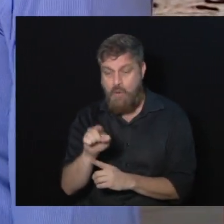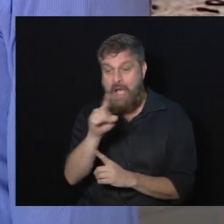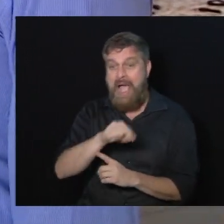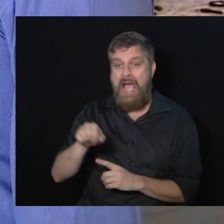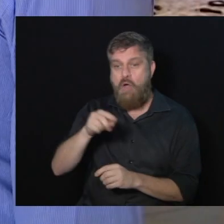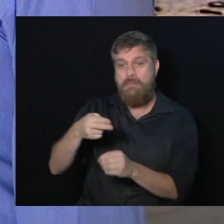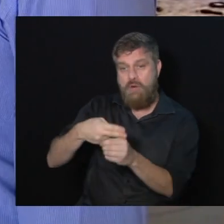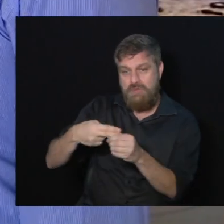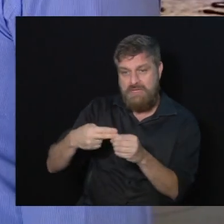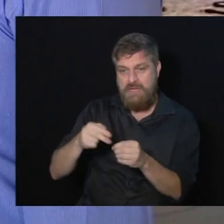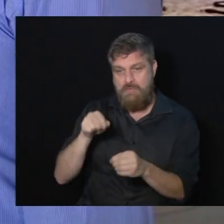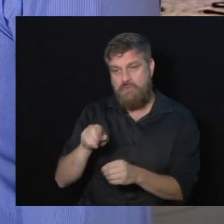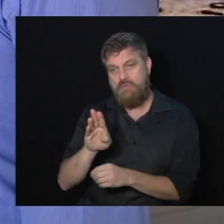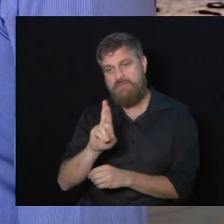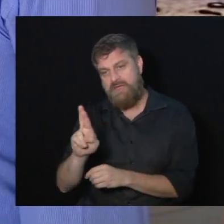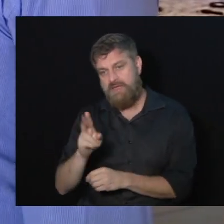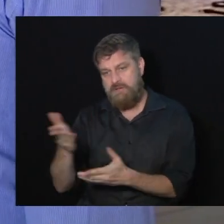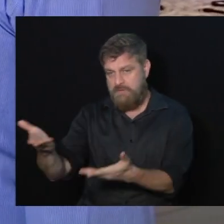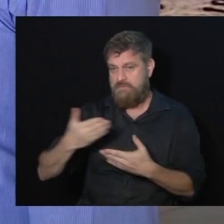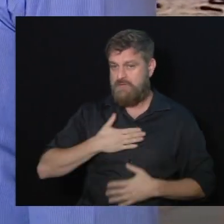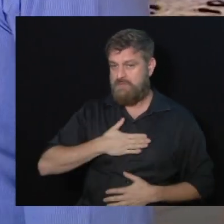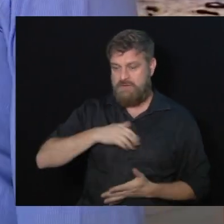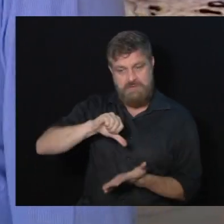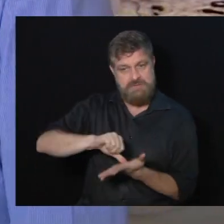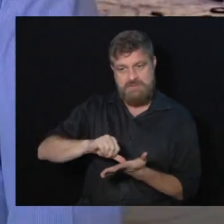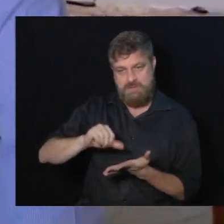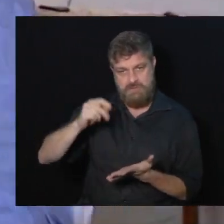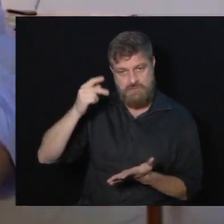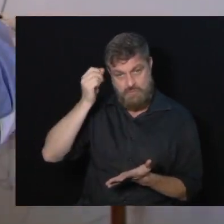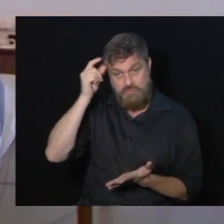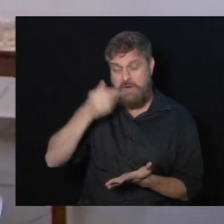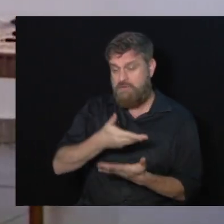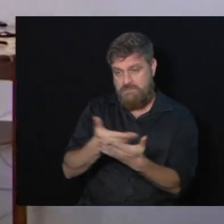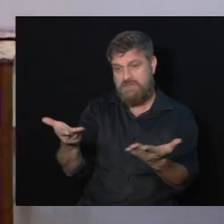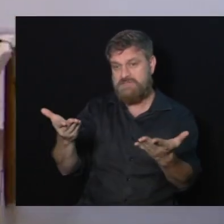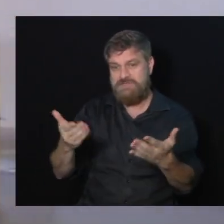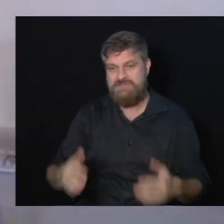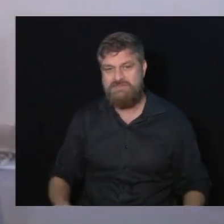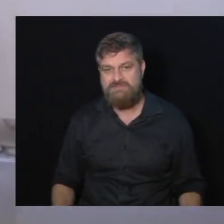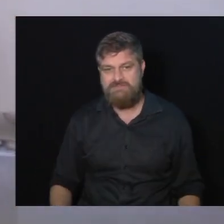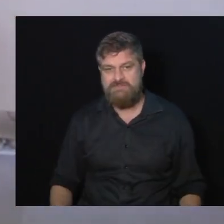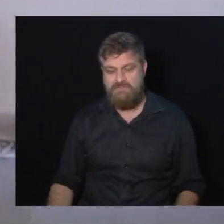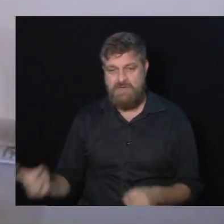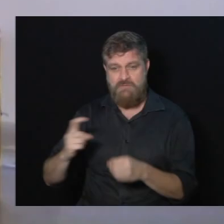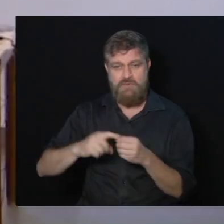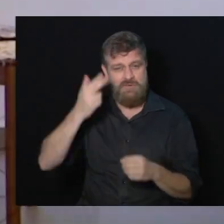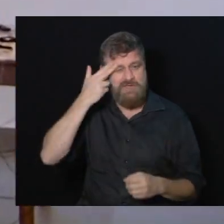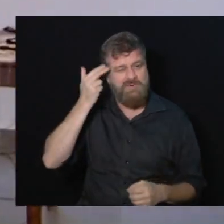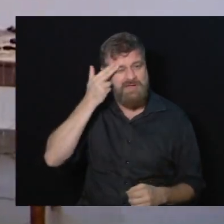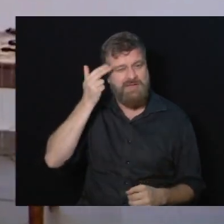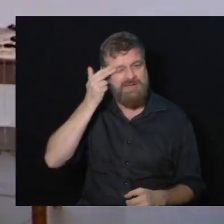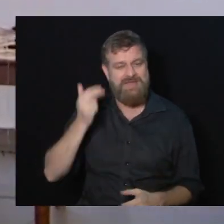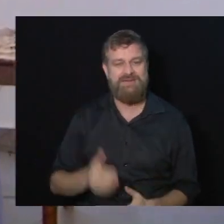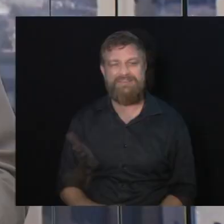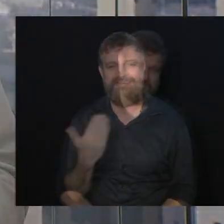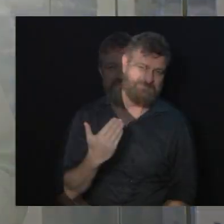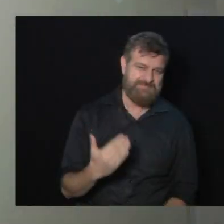acao@unicamp.br. Sejam todos bem-vindos, Centro Cultural é de vocês. É isso aí, voltamos com você, Gabriel Castro.